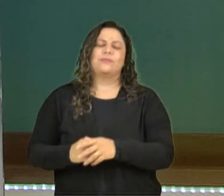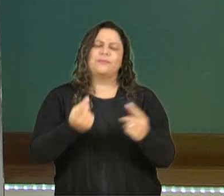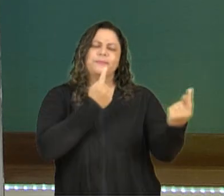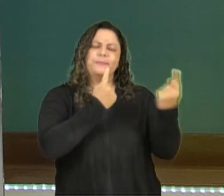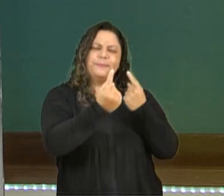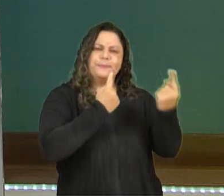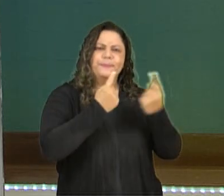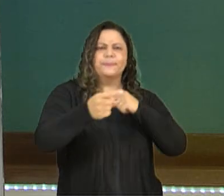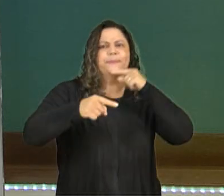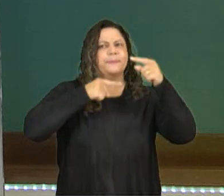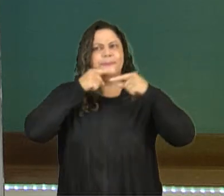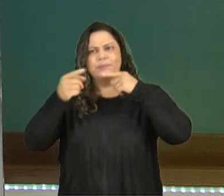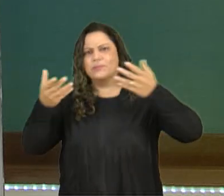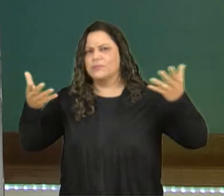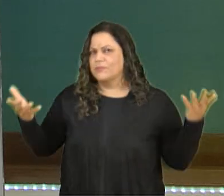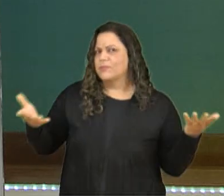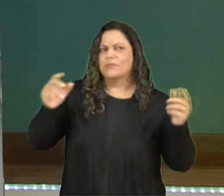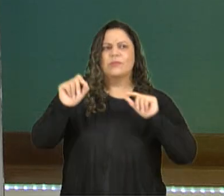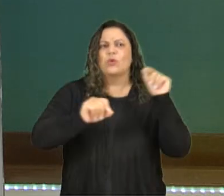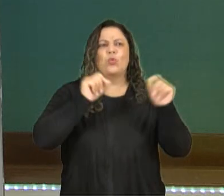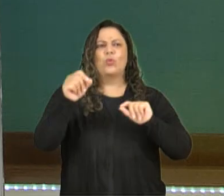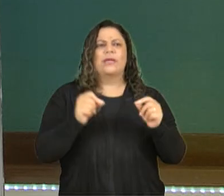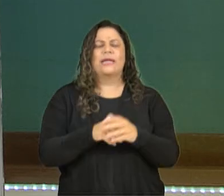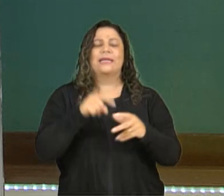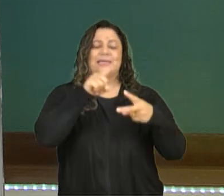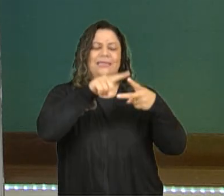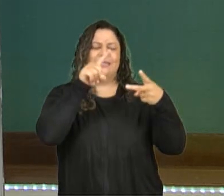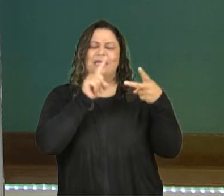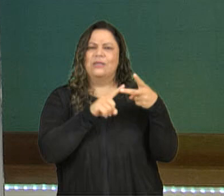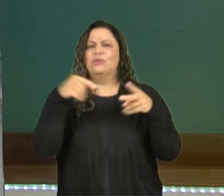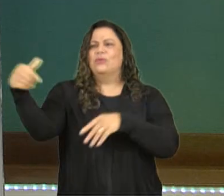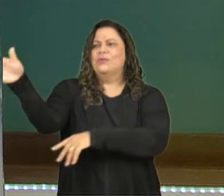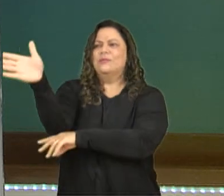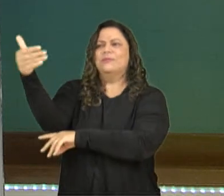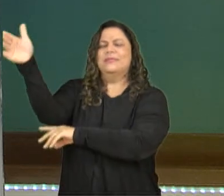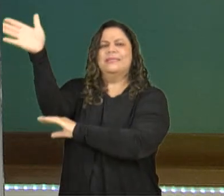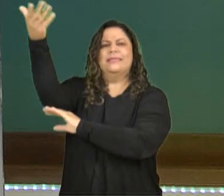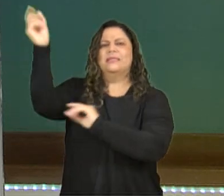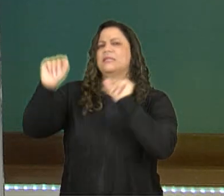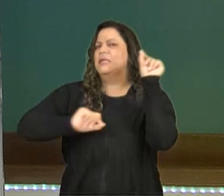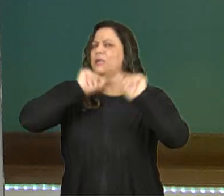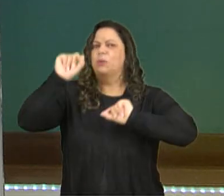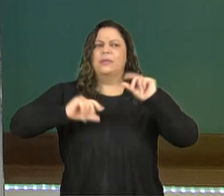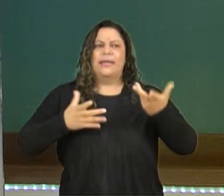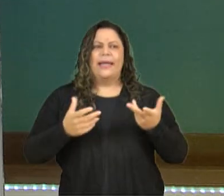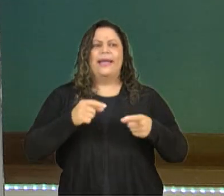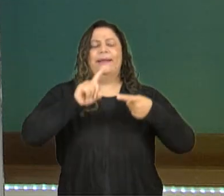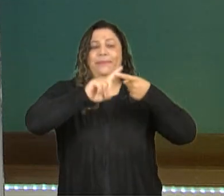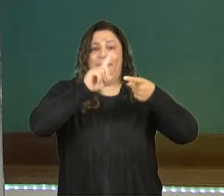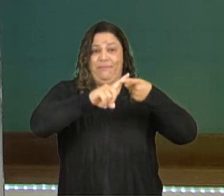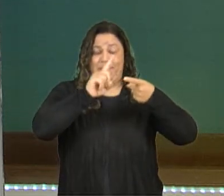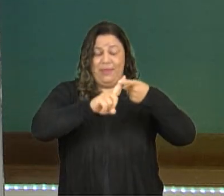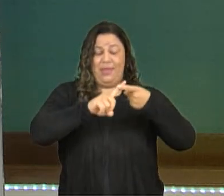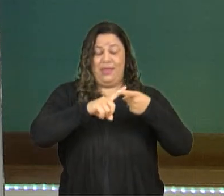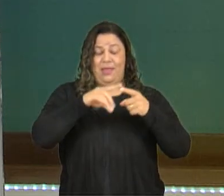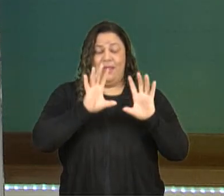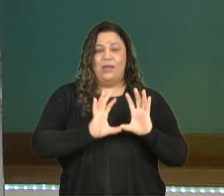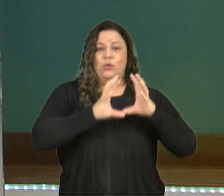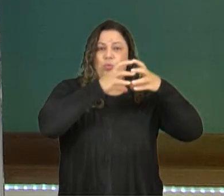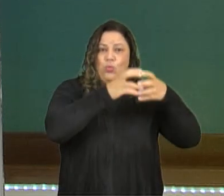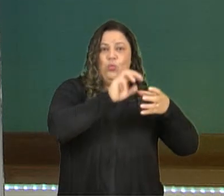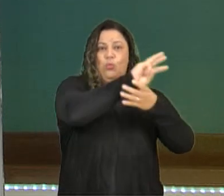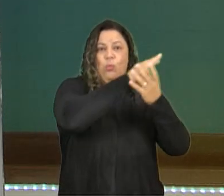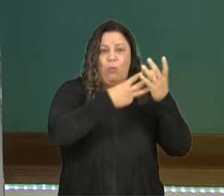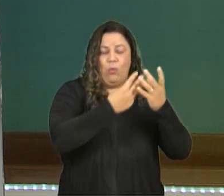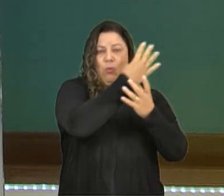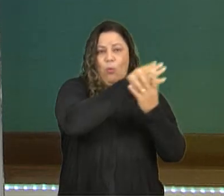e um questionamento. O que essas duas bandeiras significam? Então observe a imagem, nós temos a bandeira do Mercosul e nós temos a bandeira